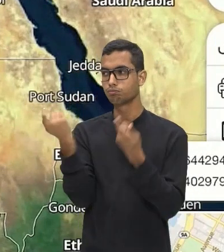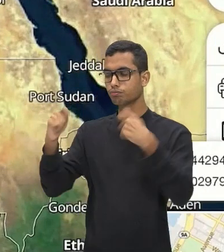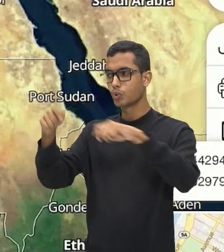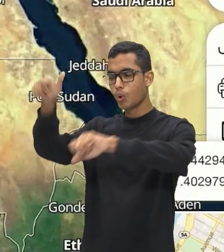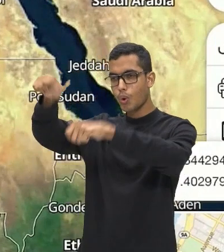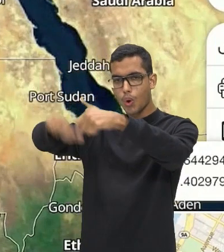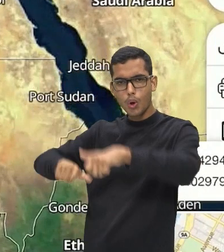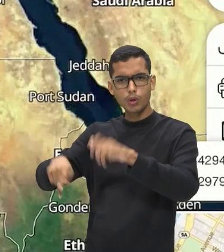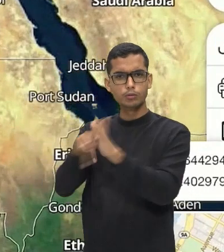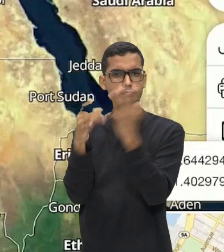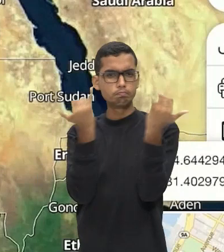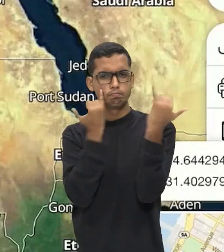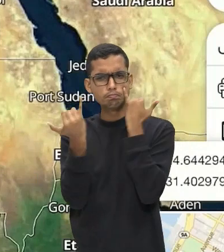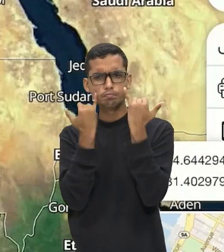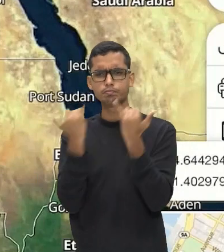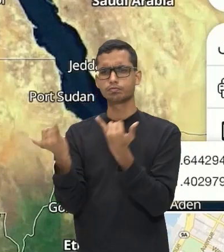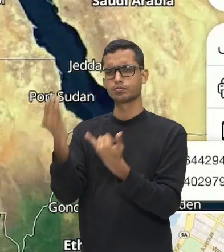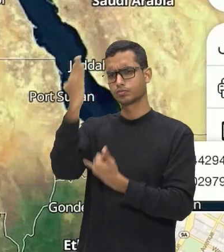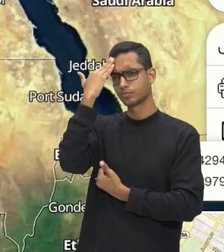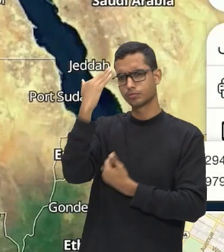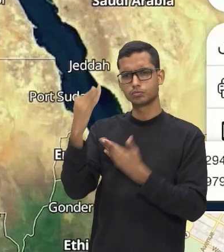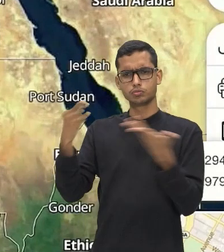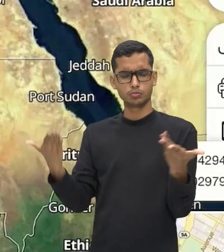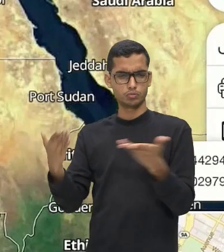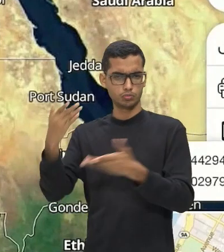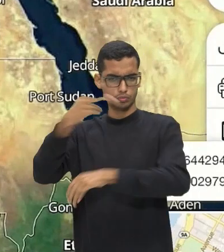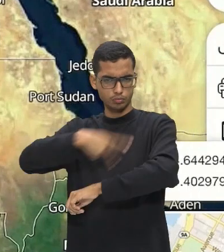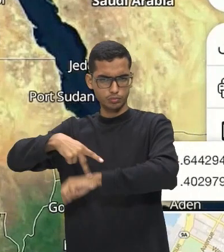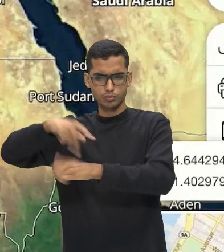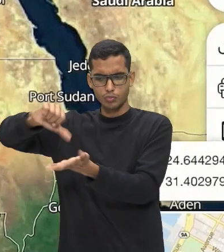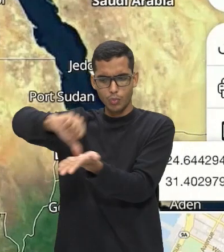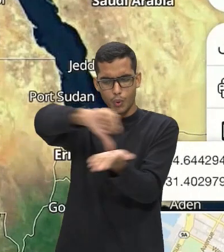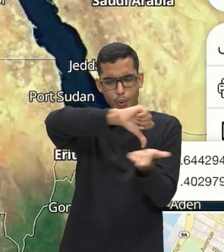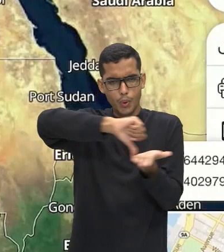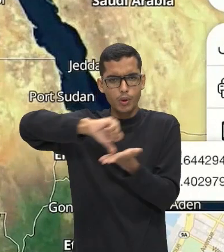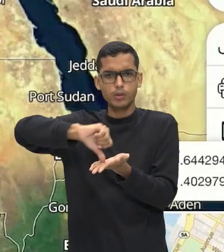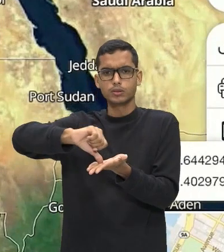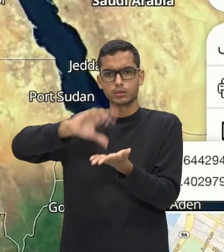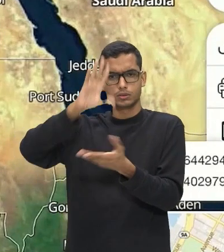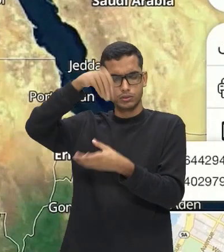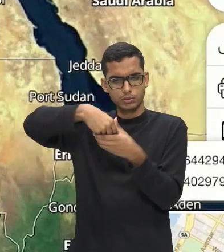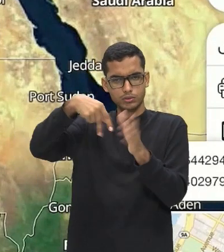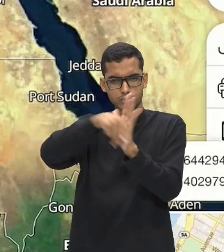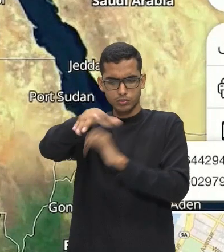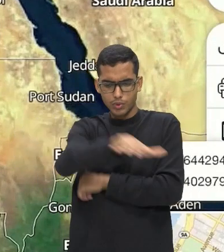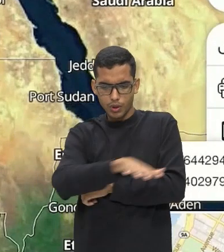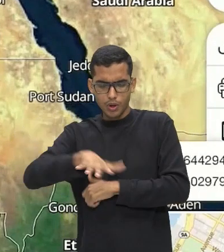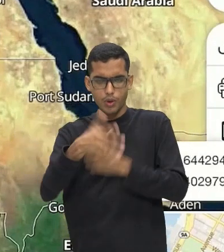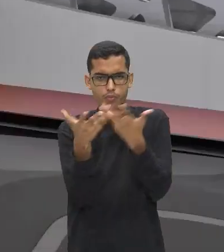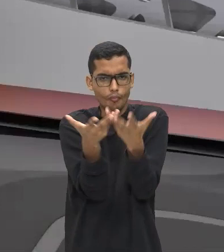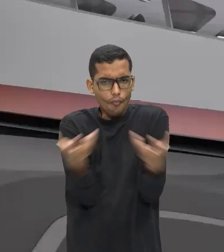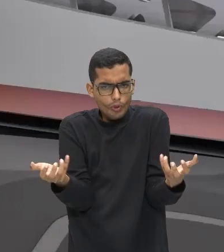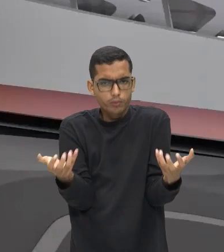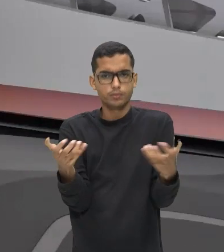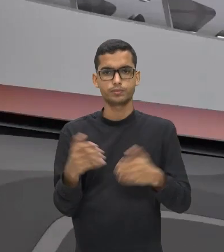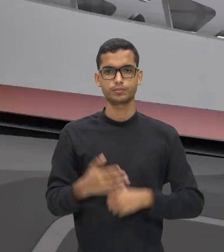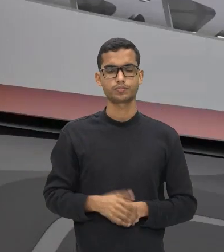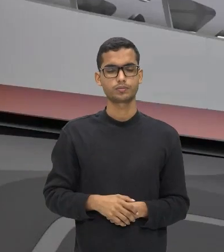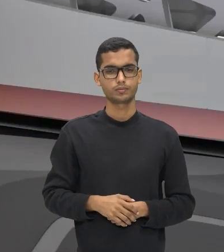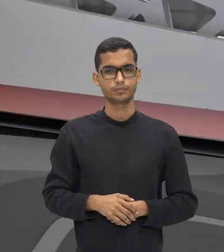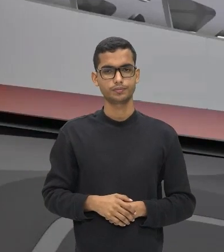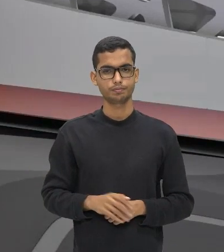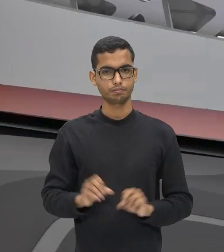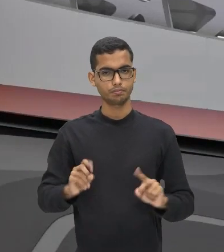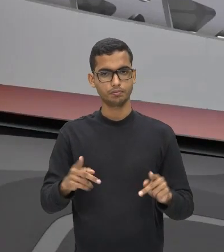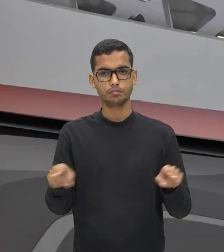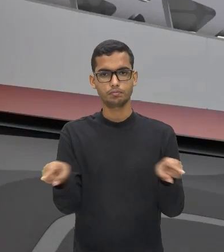essa informação, verificar quais são os países na qual dentro do seu território o deserto do Saara está dentro. Ok? Então